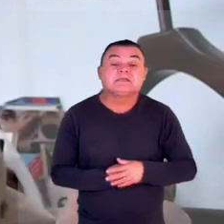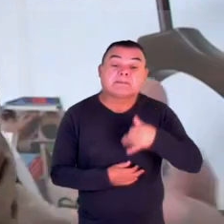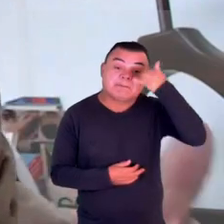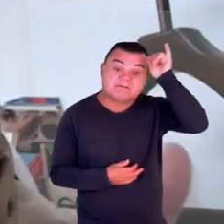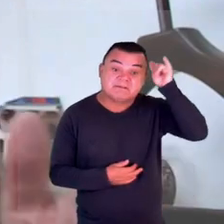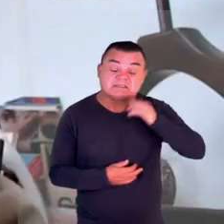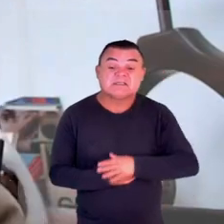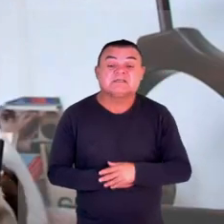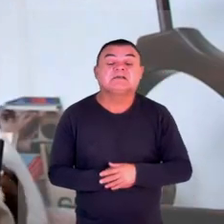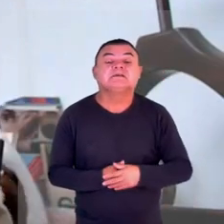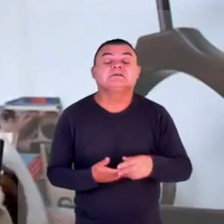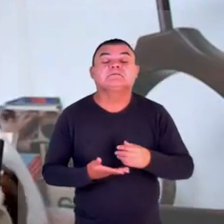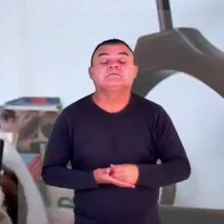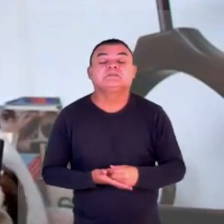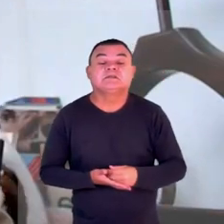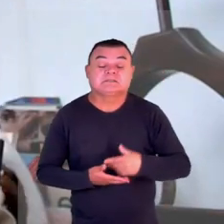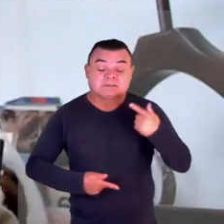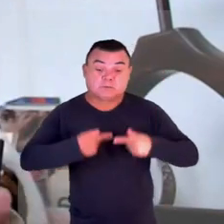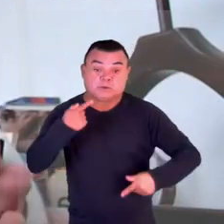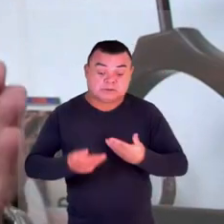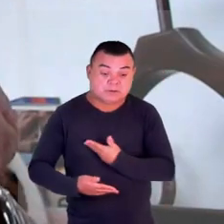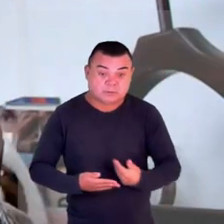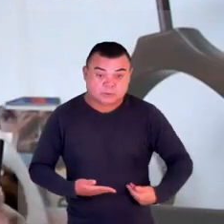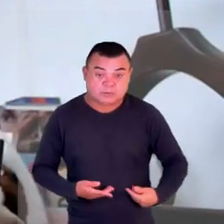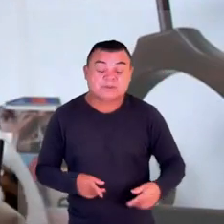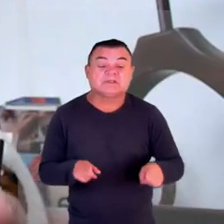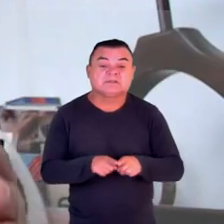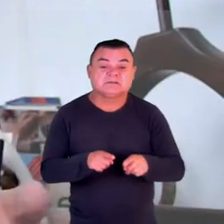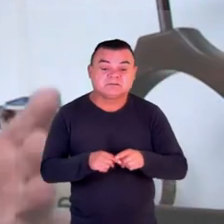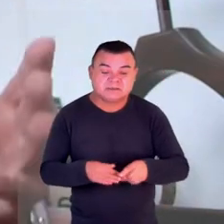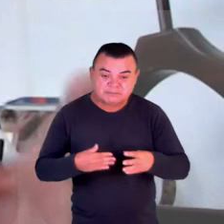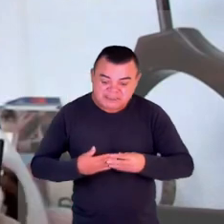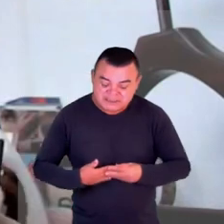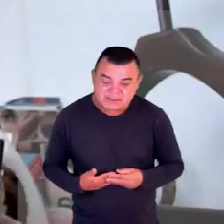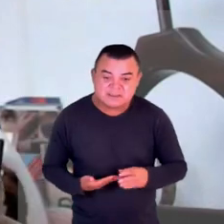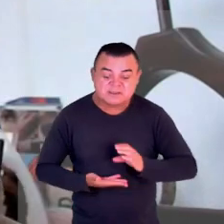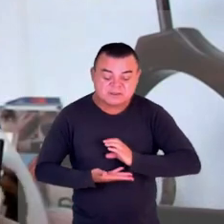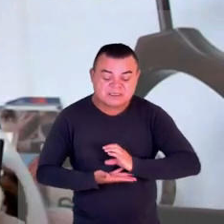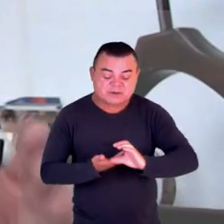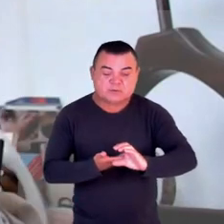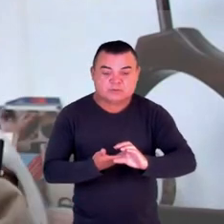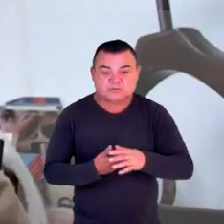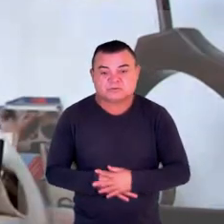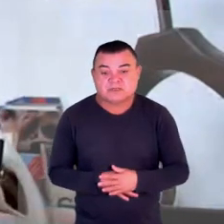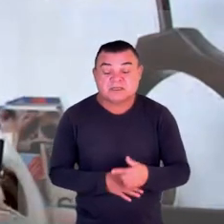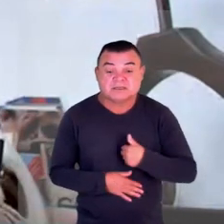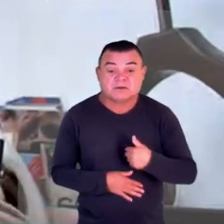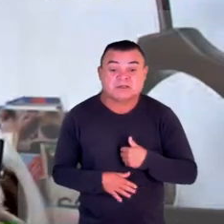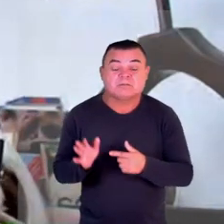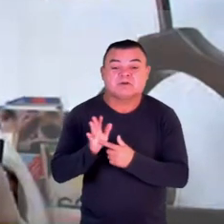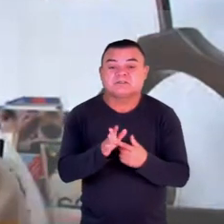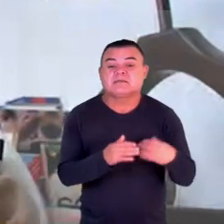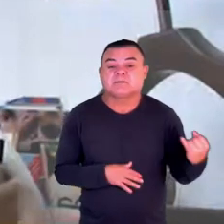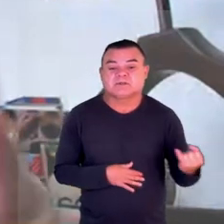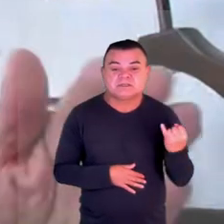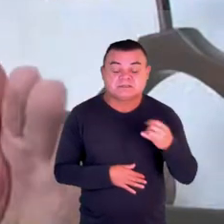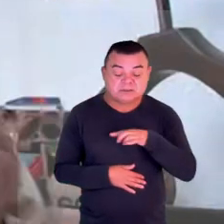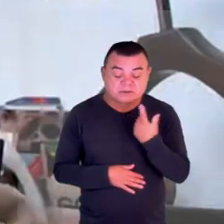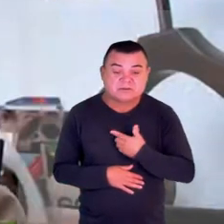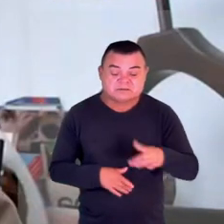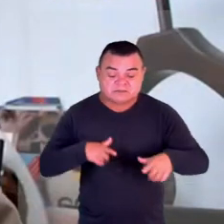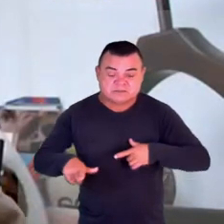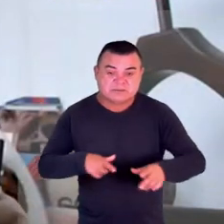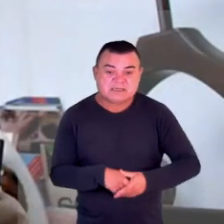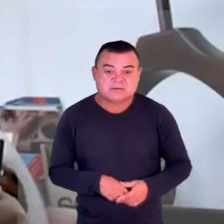destinação privilegiada de recursos eu quero destacar a importância também e nós estamos trabalhando num grande